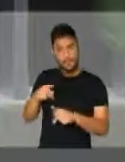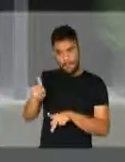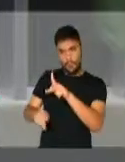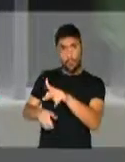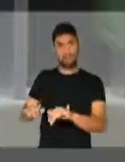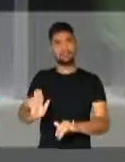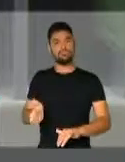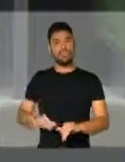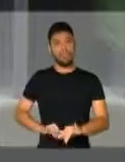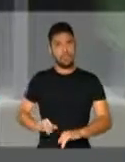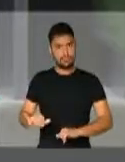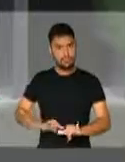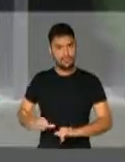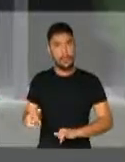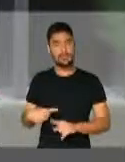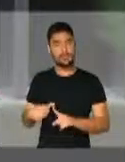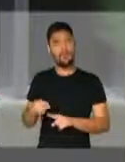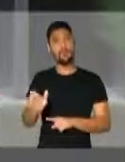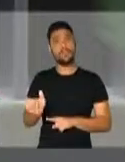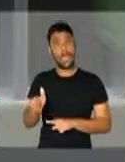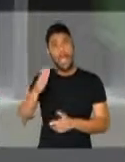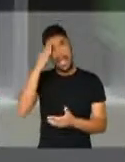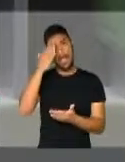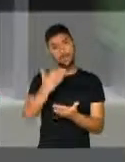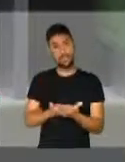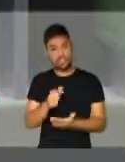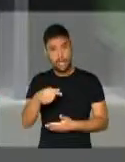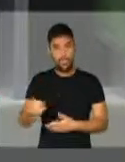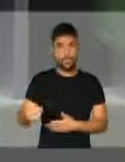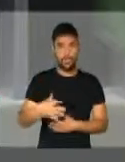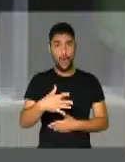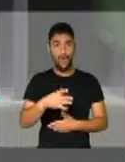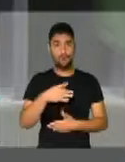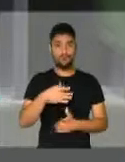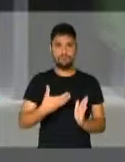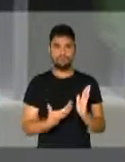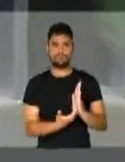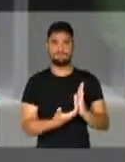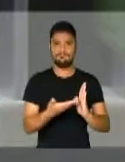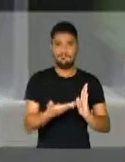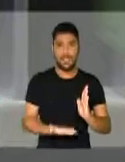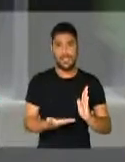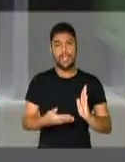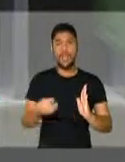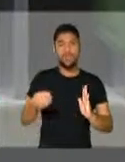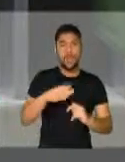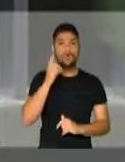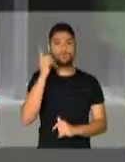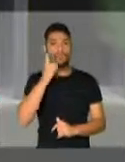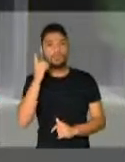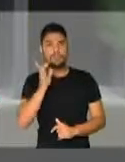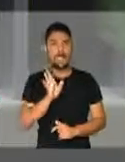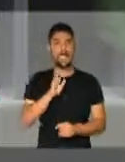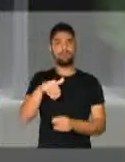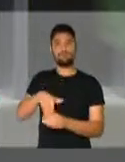desmandos, das pessoas que acreditaram nesse novo Congresso, num processo de renovação,